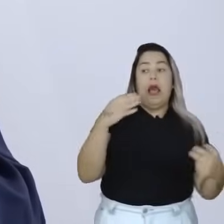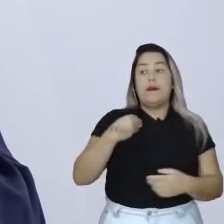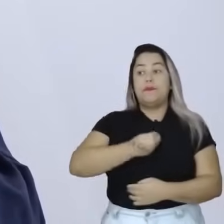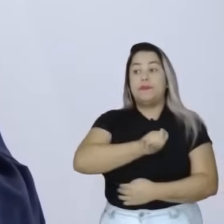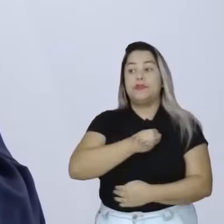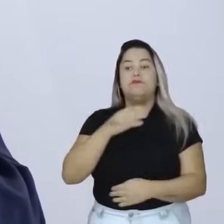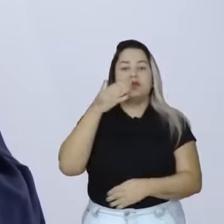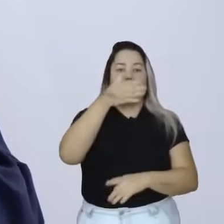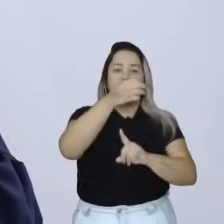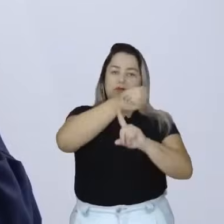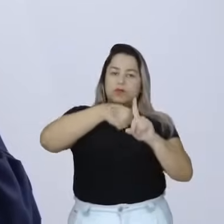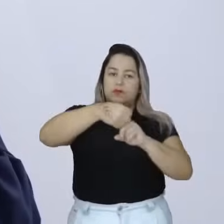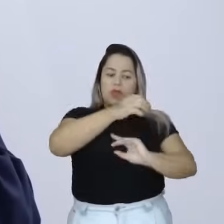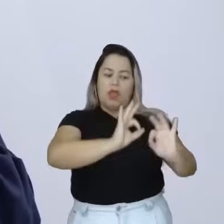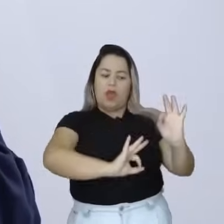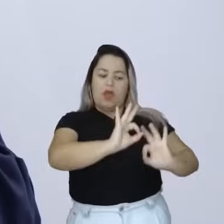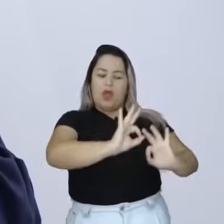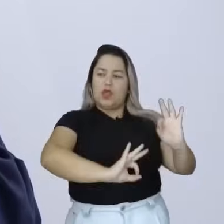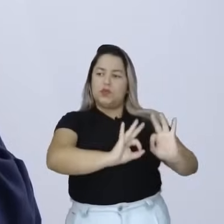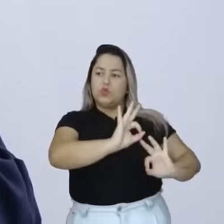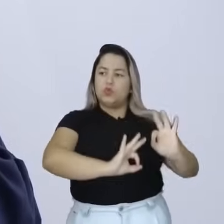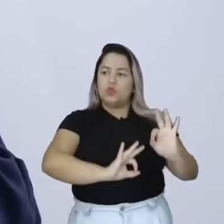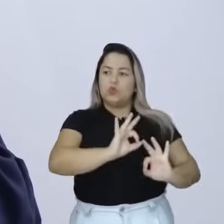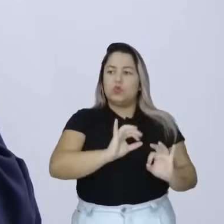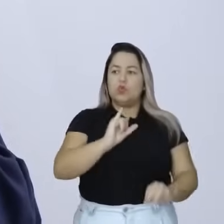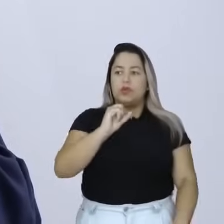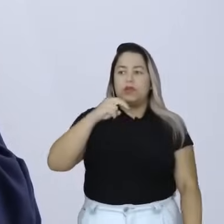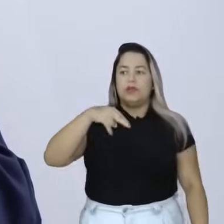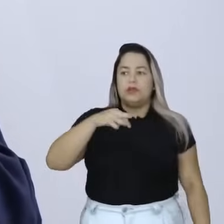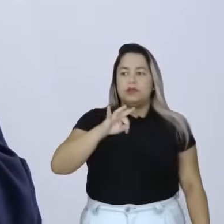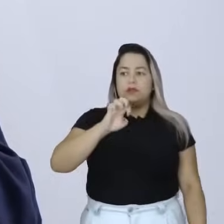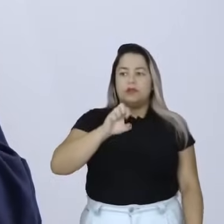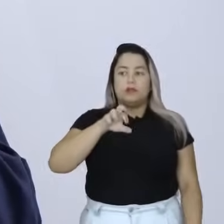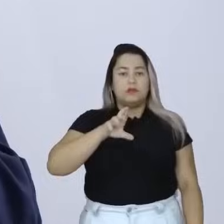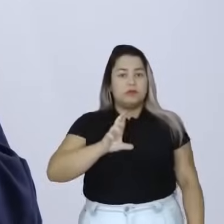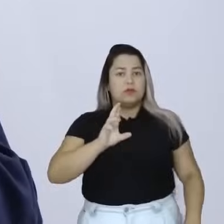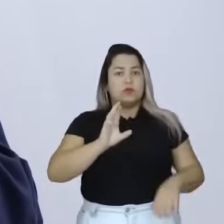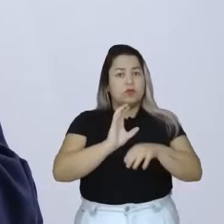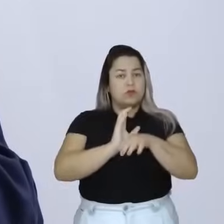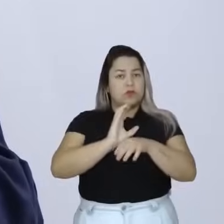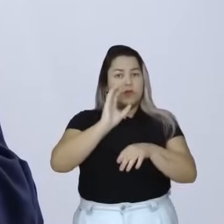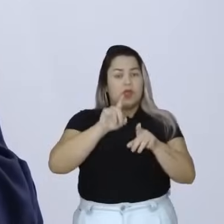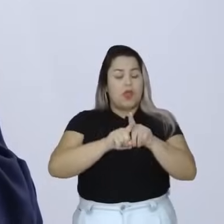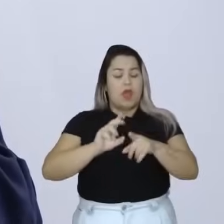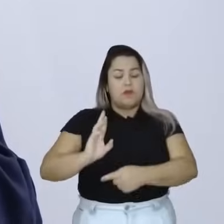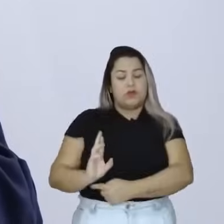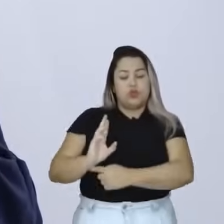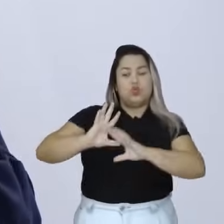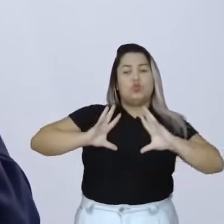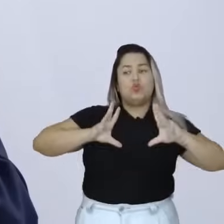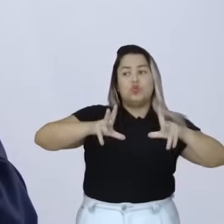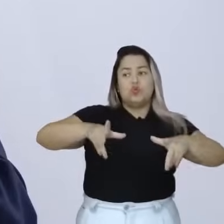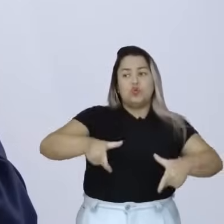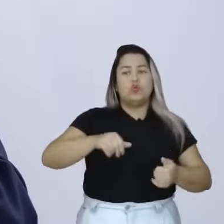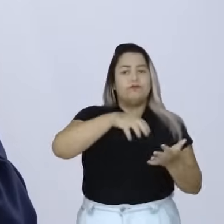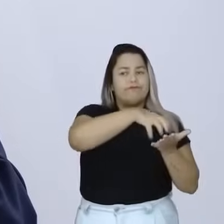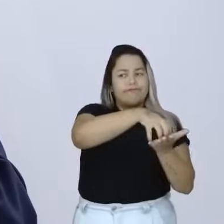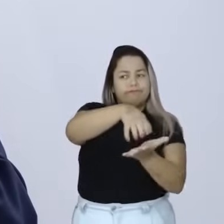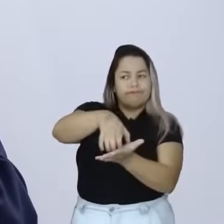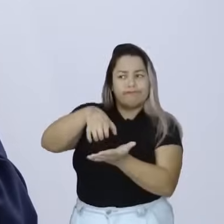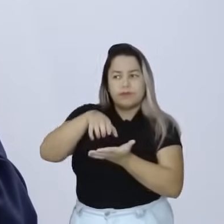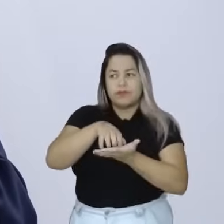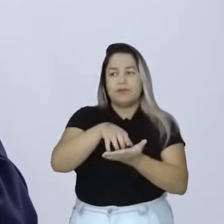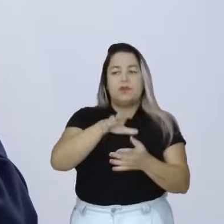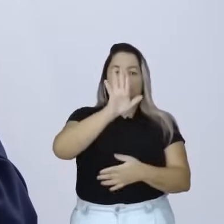da sociedade organizada através do Interconselhos, que era a representação de todos os conselhos de